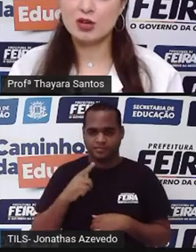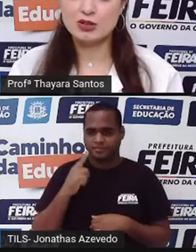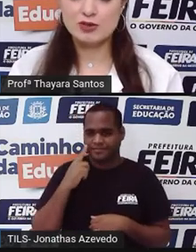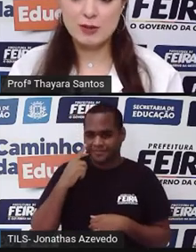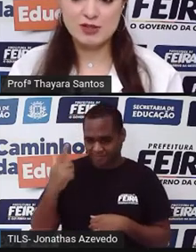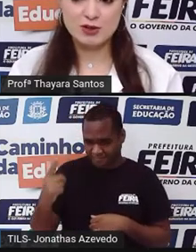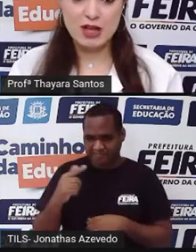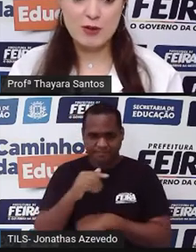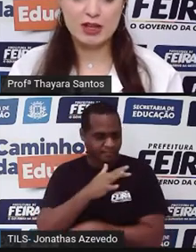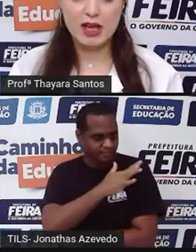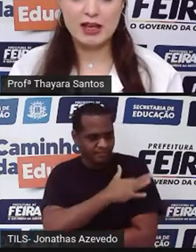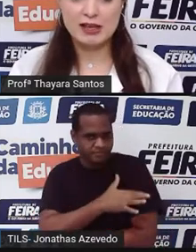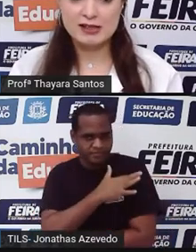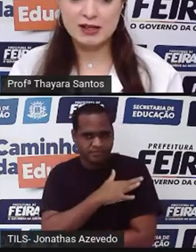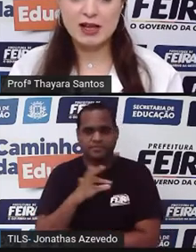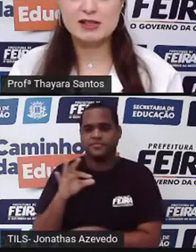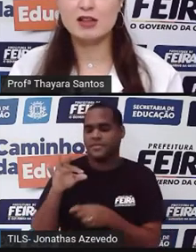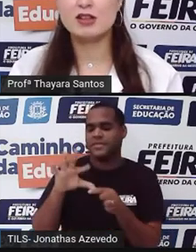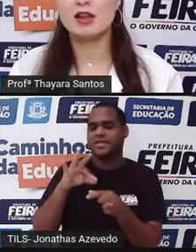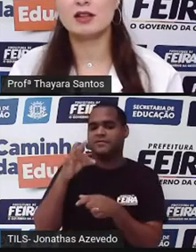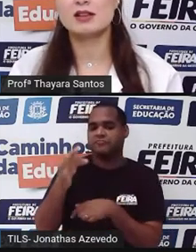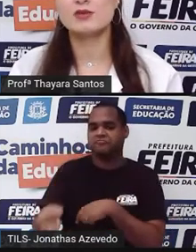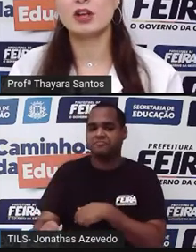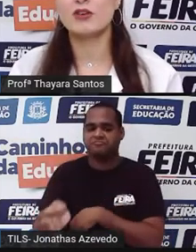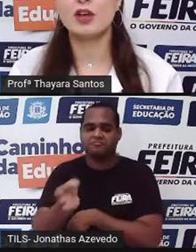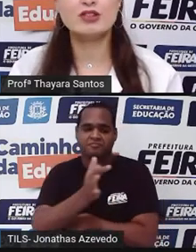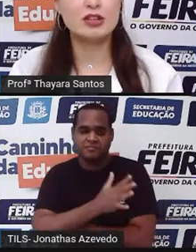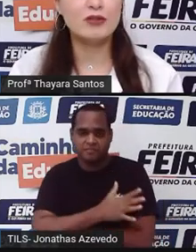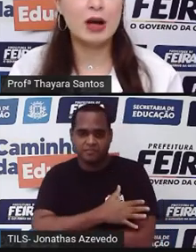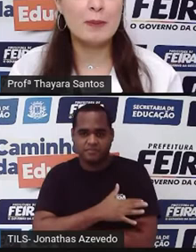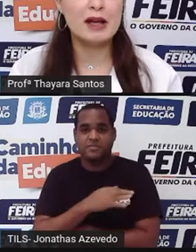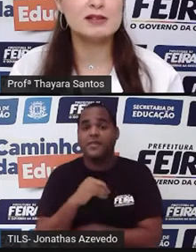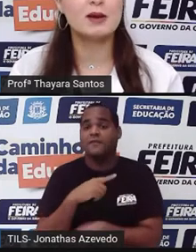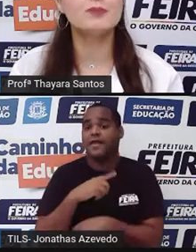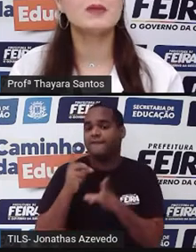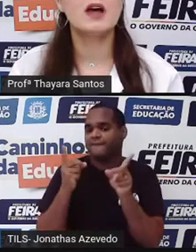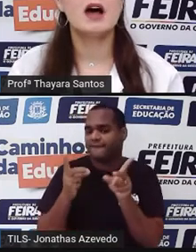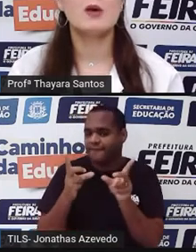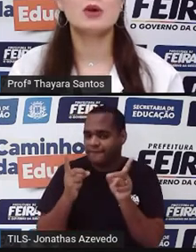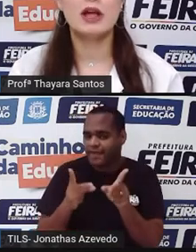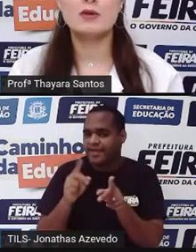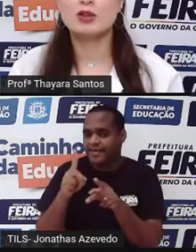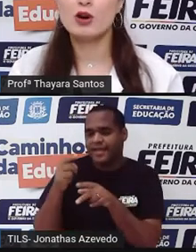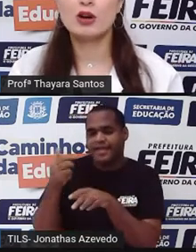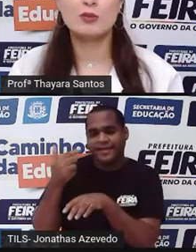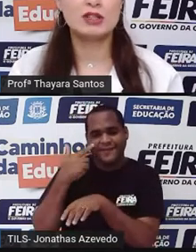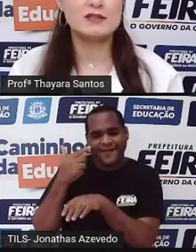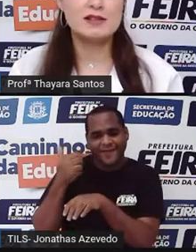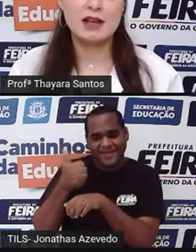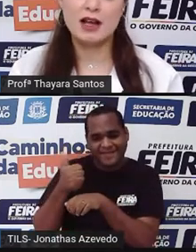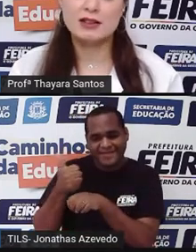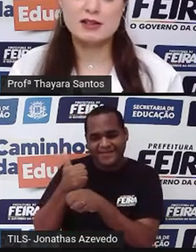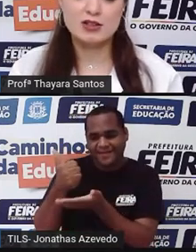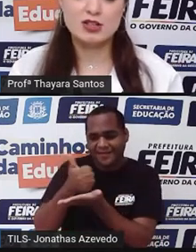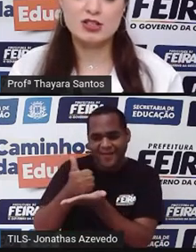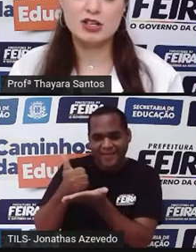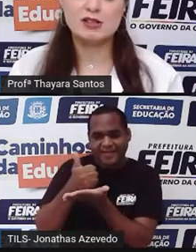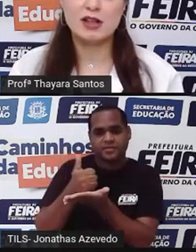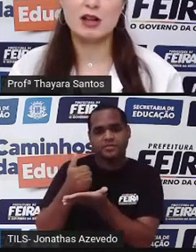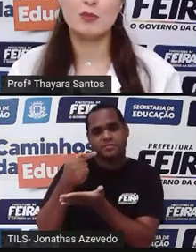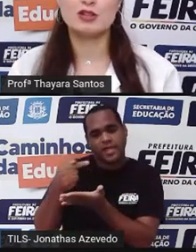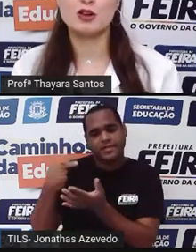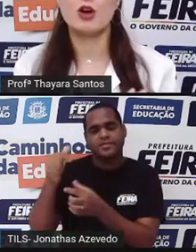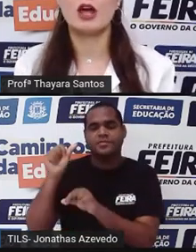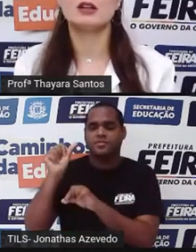adesivo anticoncepcional que é esse esse adesiva que vende na farmácia a mulher troca muitas vezes a cada